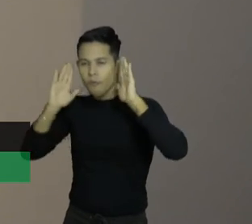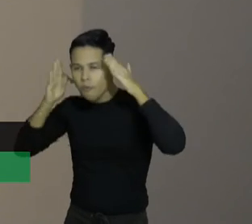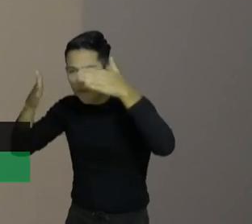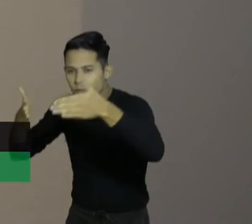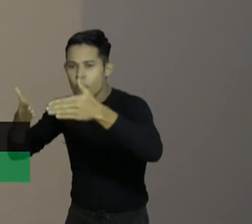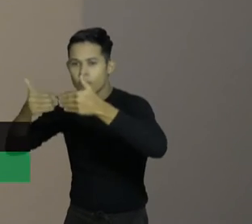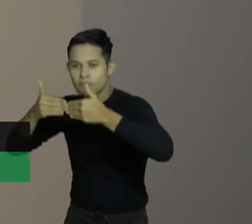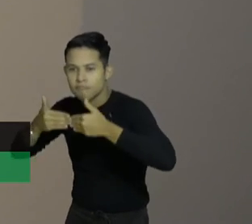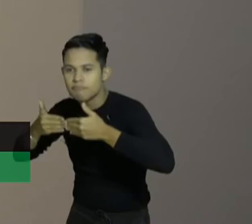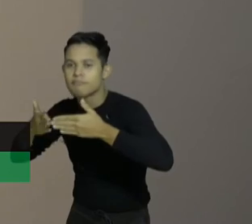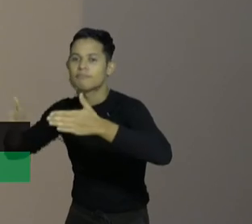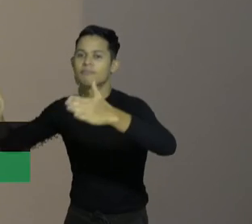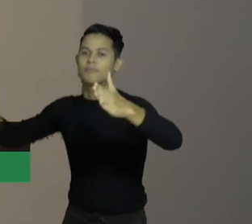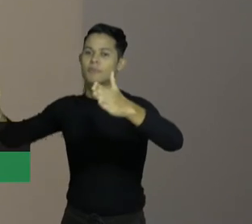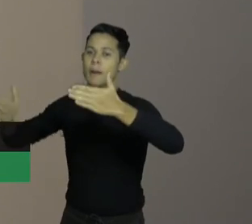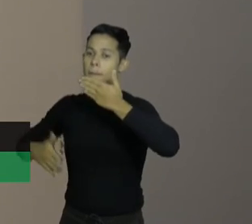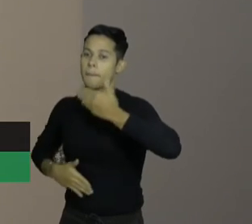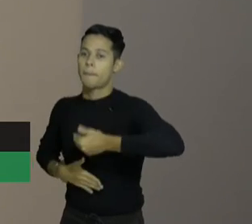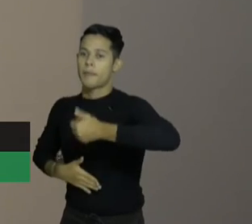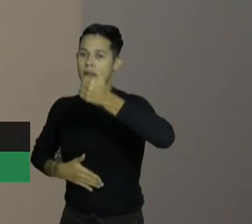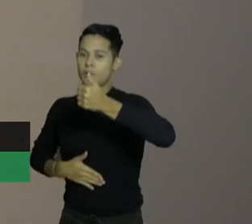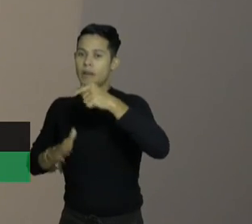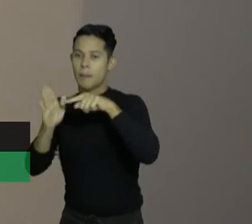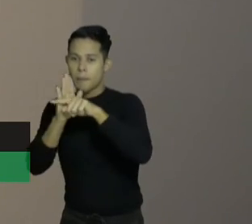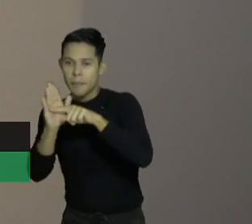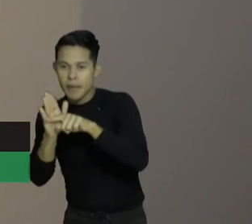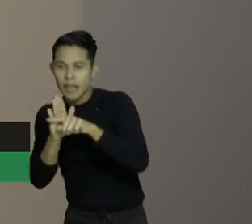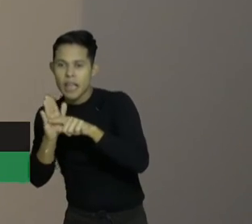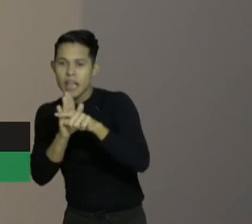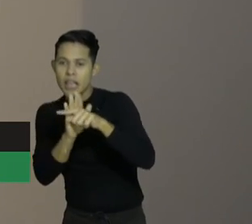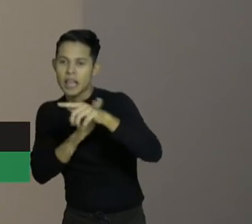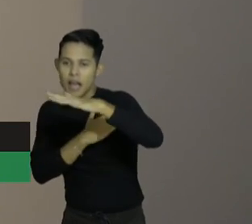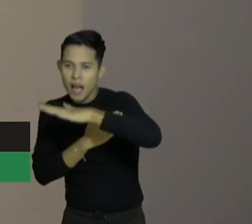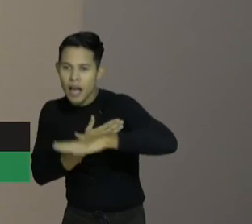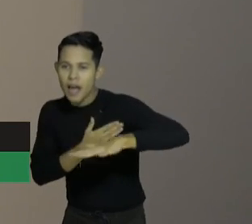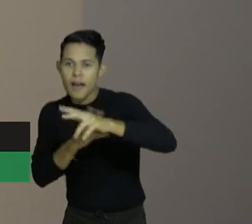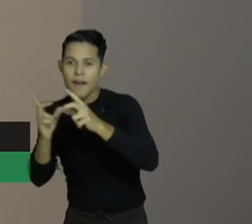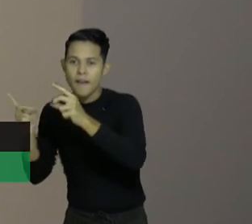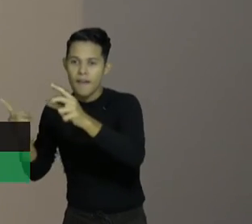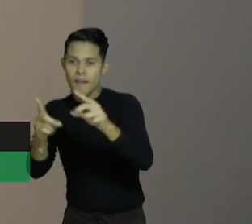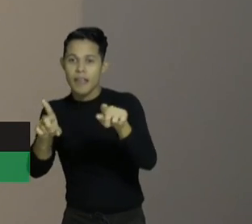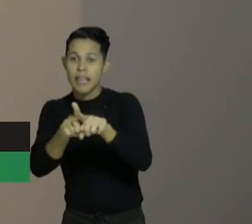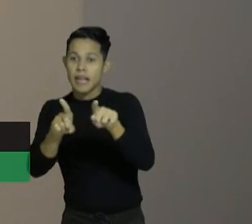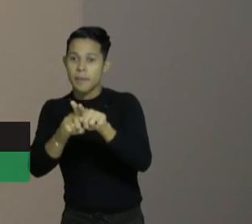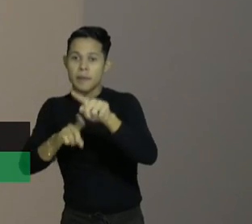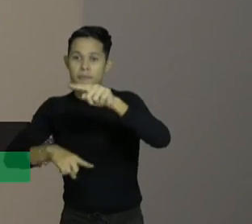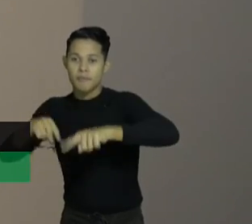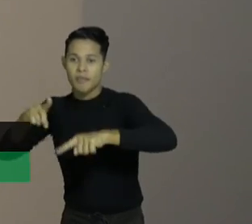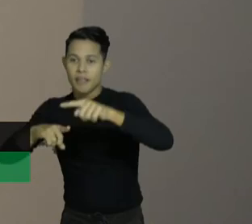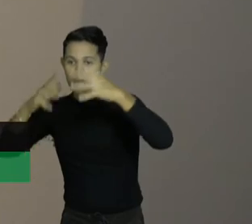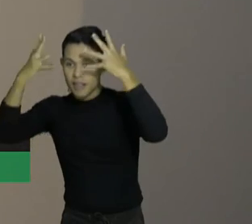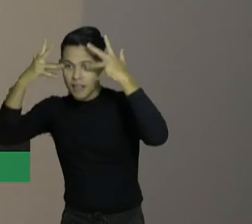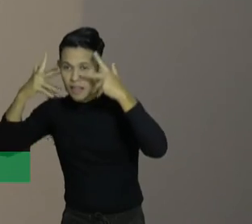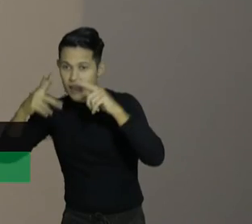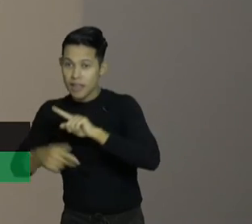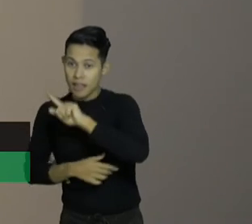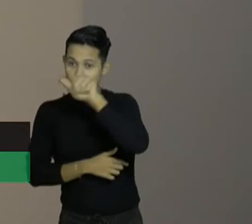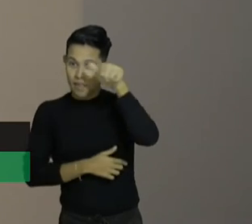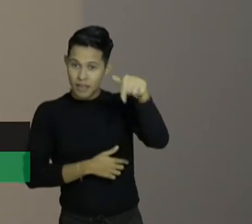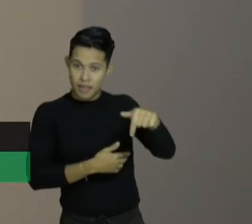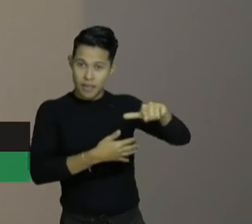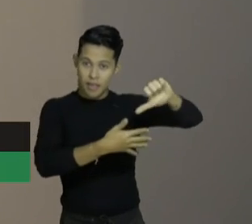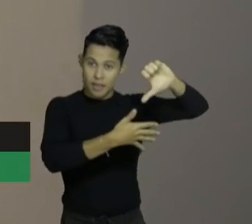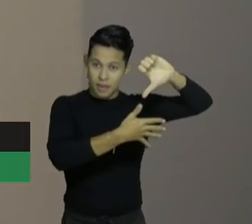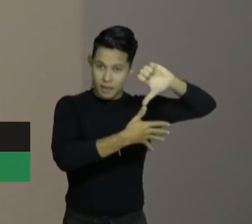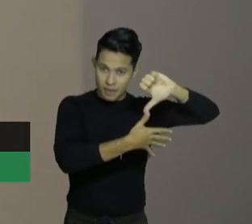comercial explorar novos mercados e obter recursos naturais do outro lado temos as nações do Mercosul e